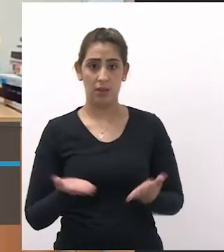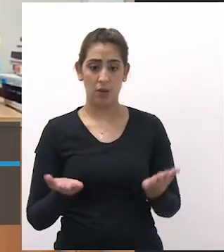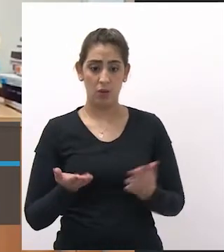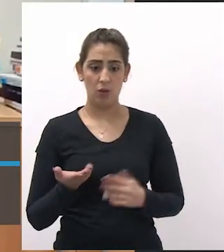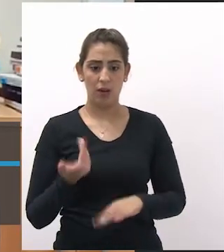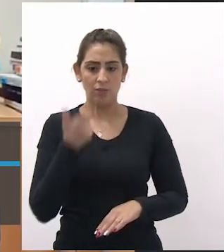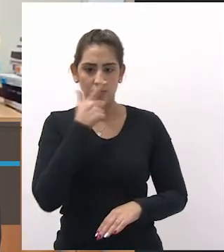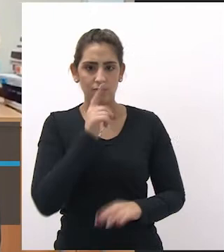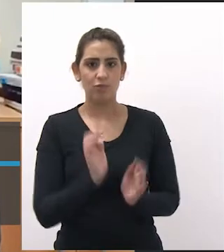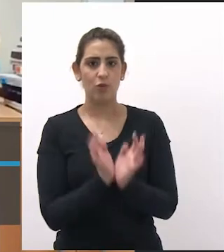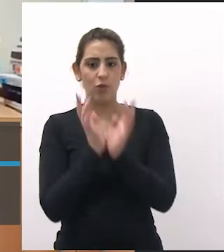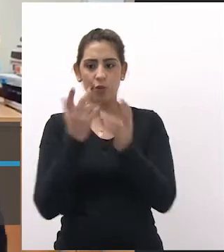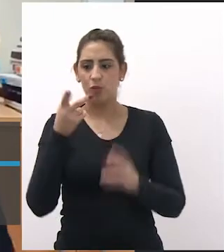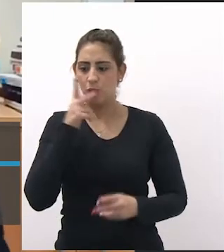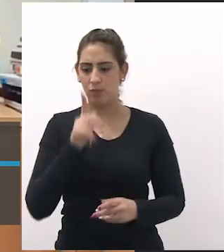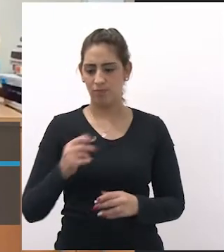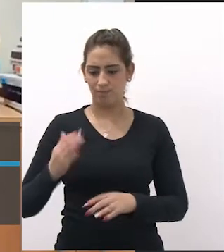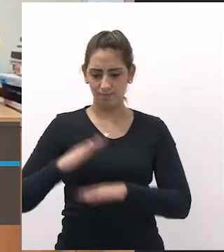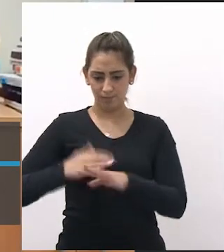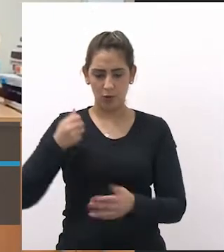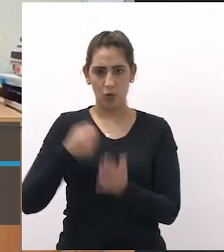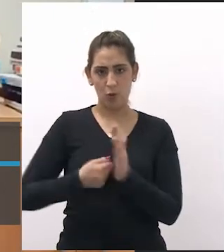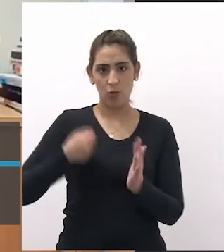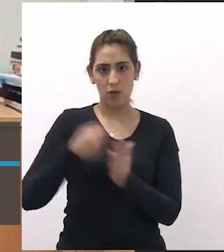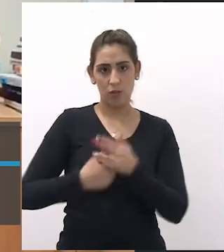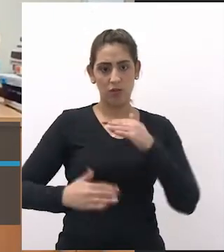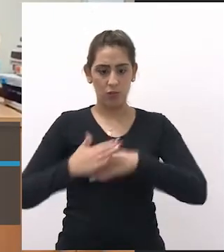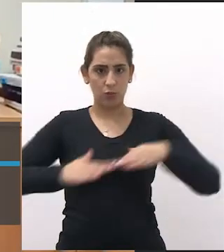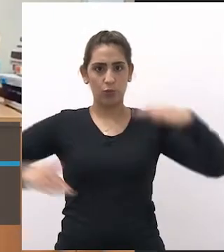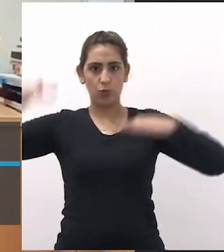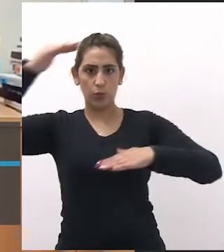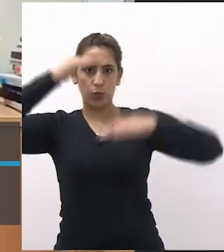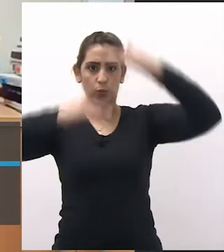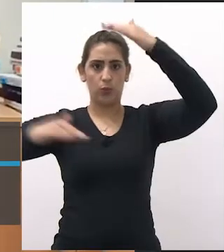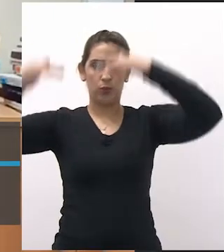conquistando, né? Queria que vocês comentassem um pouquinho sobre.